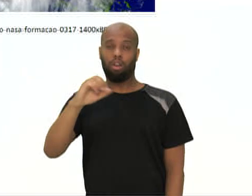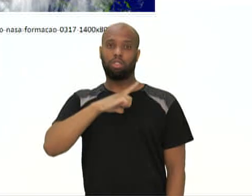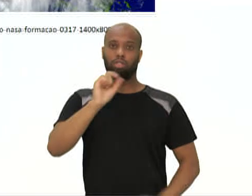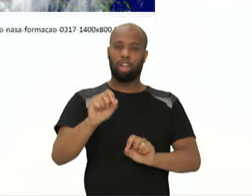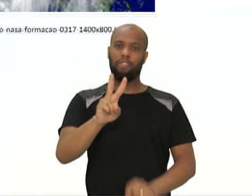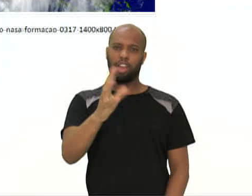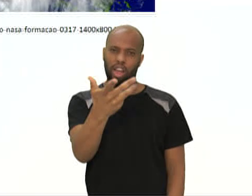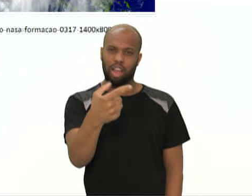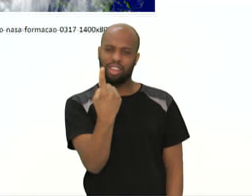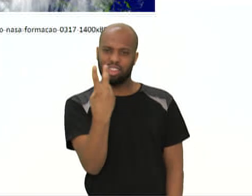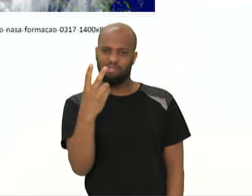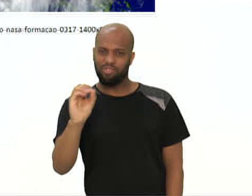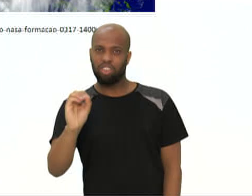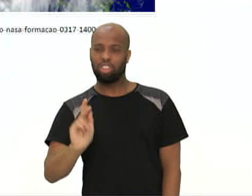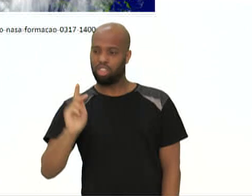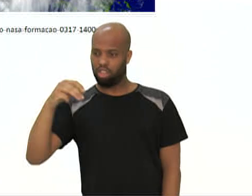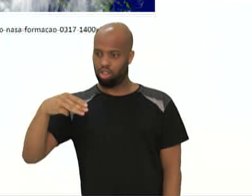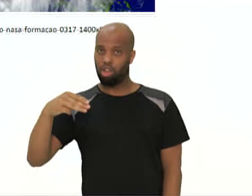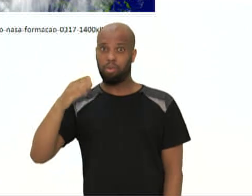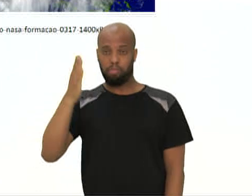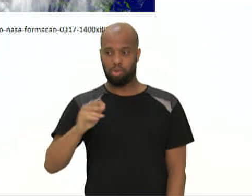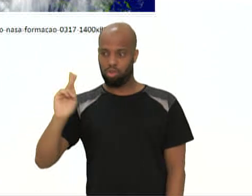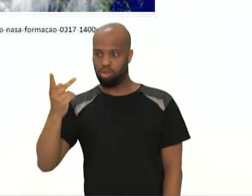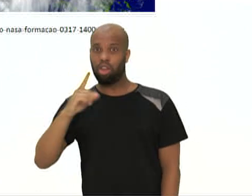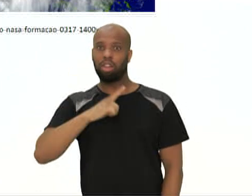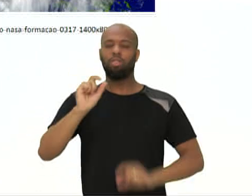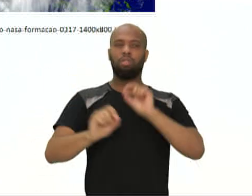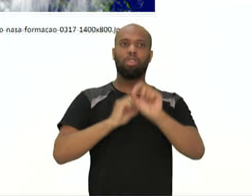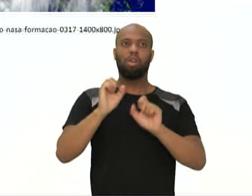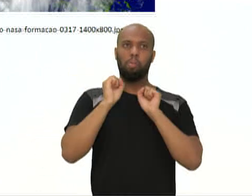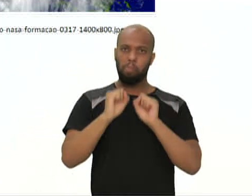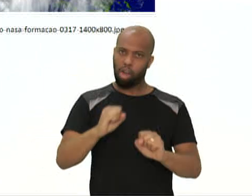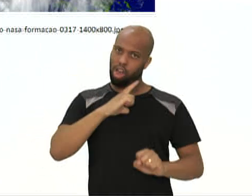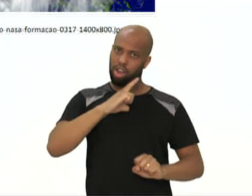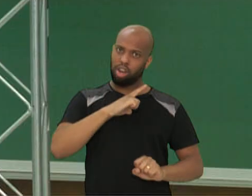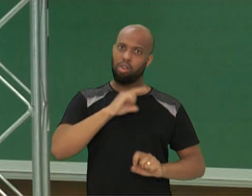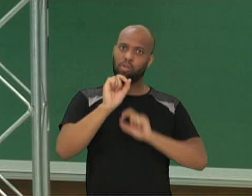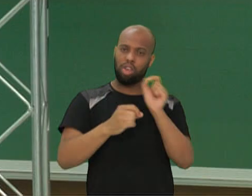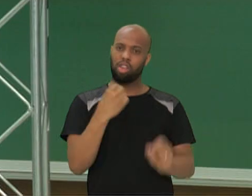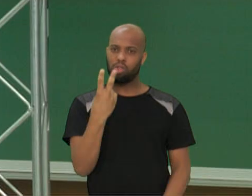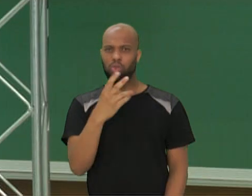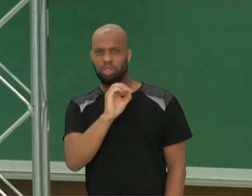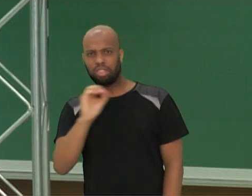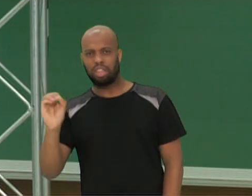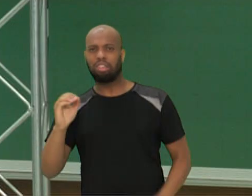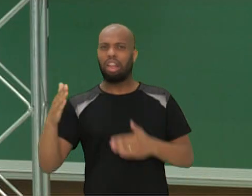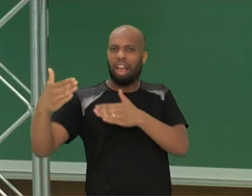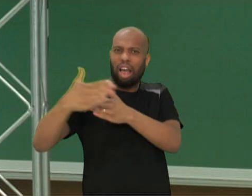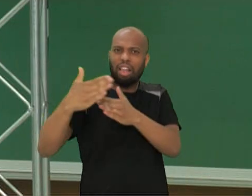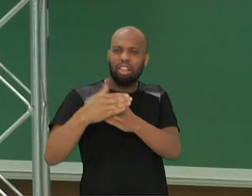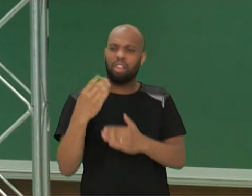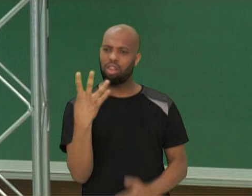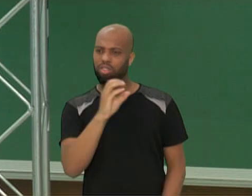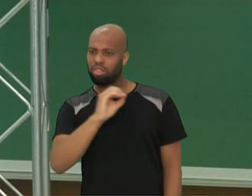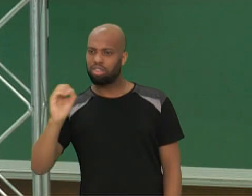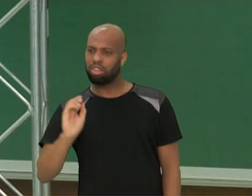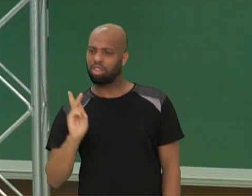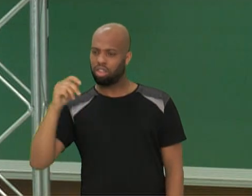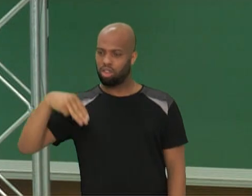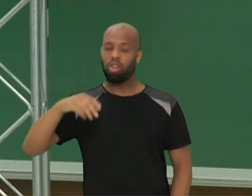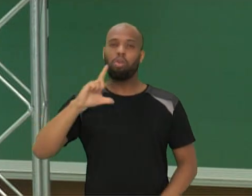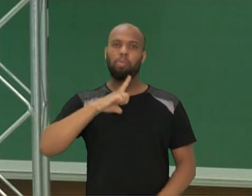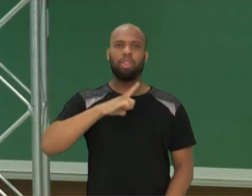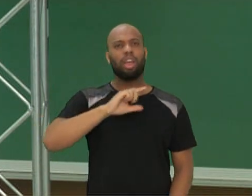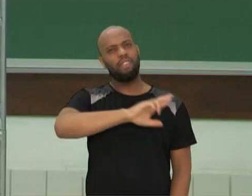ultrapassar 120 km por hora, com um diâmetro que pode variar entre 200 e 400 km e podem durar